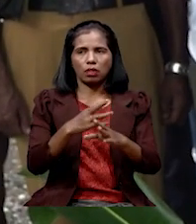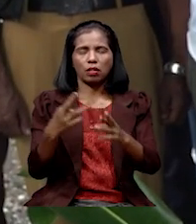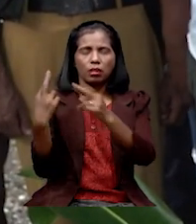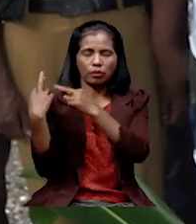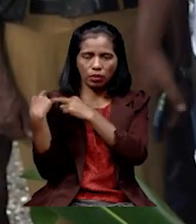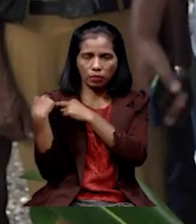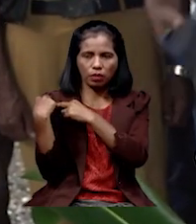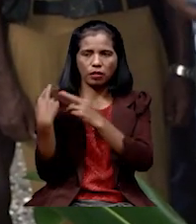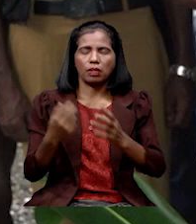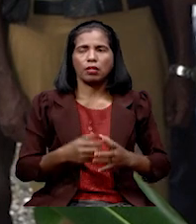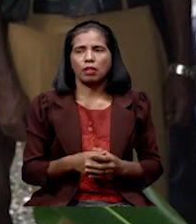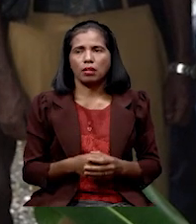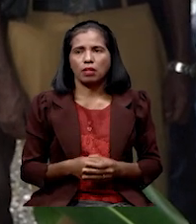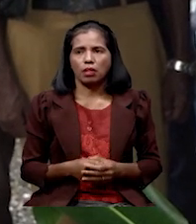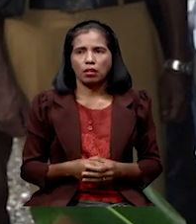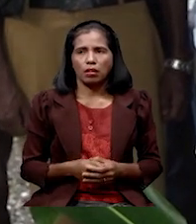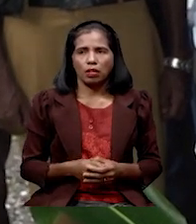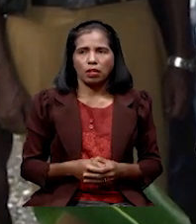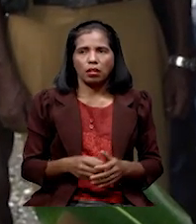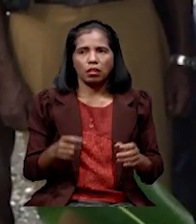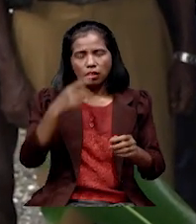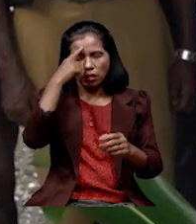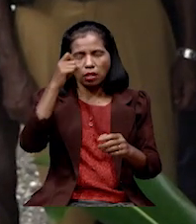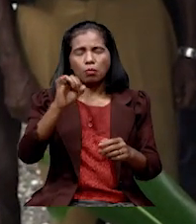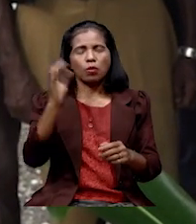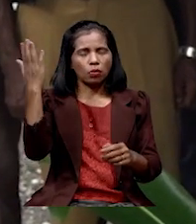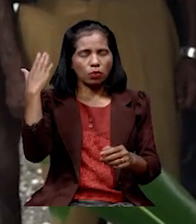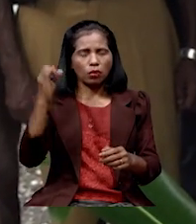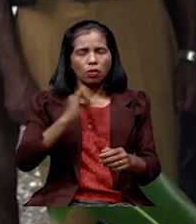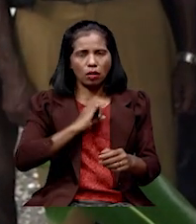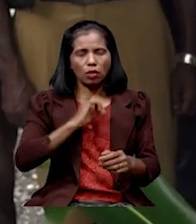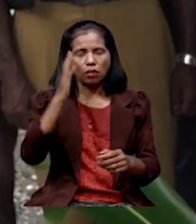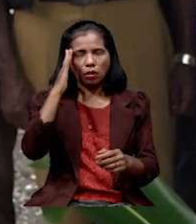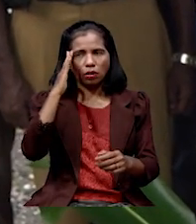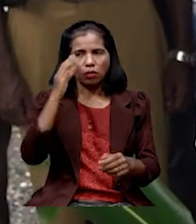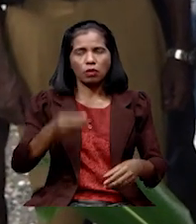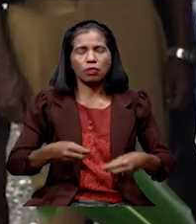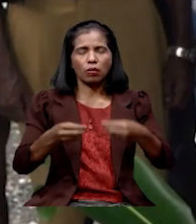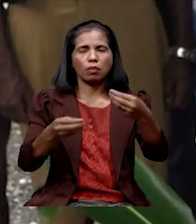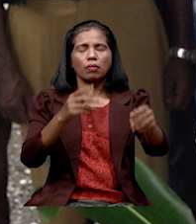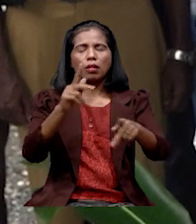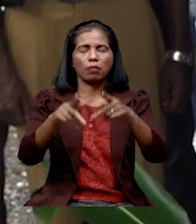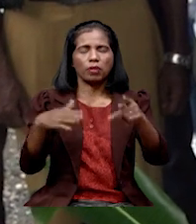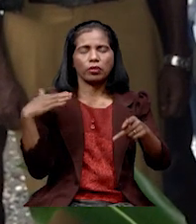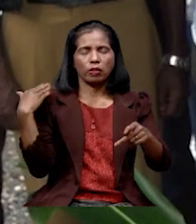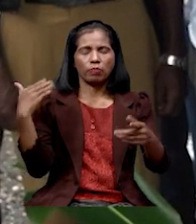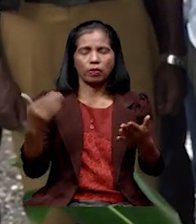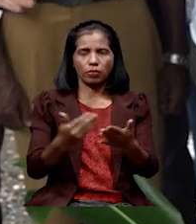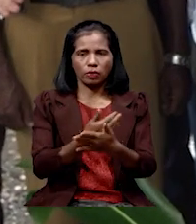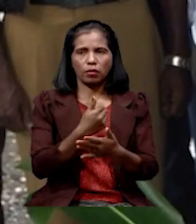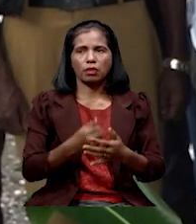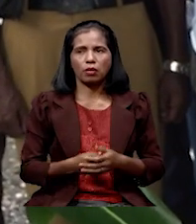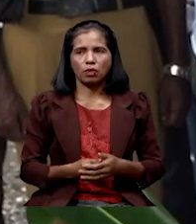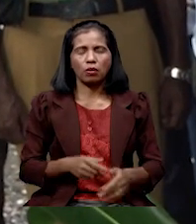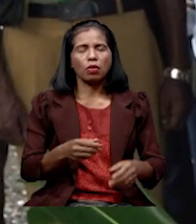responsabilidade ne la tam hau hulu ke tau noi foba elemento de razão fo foba